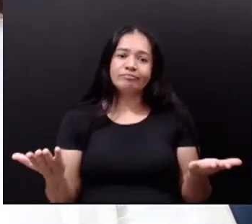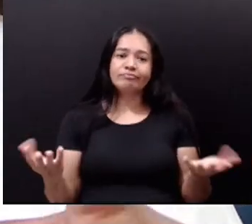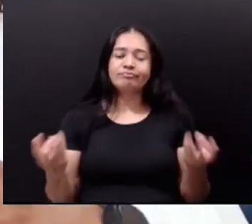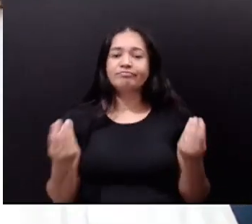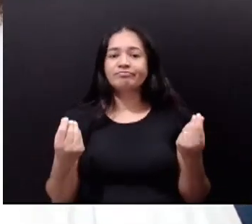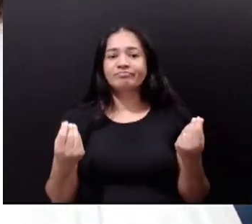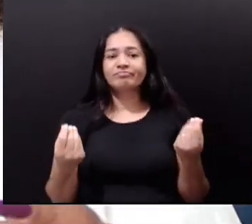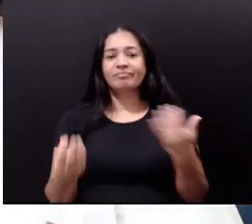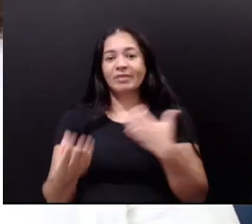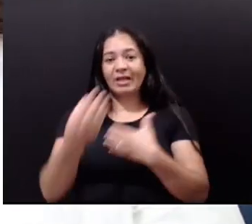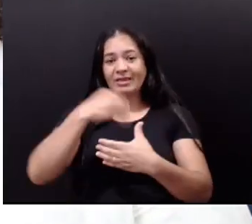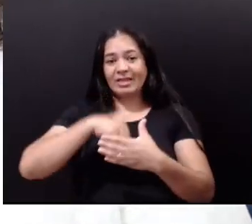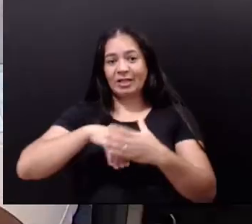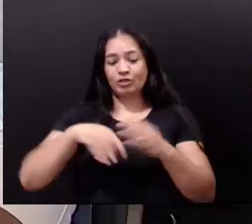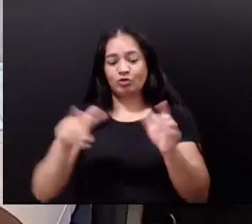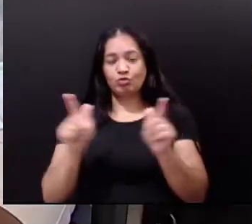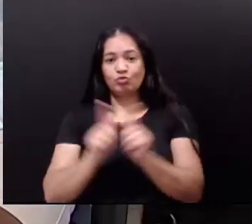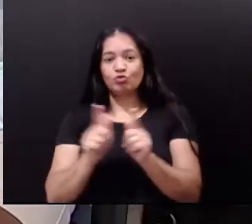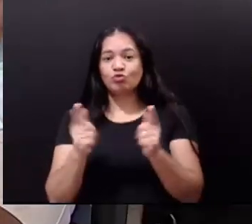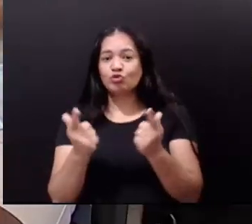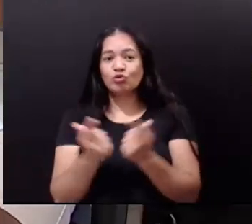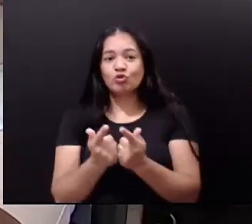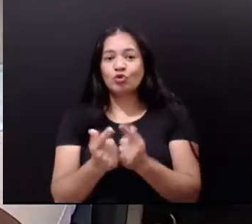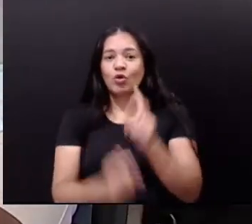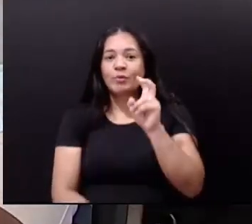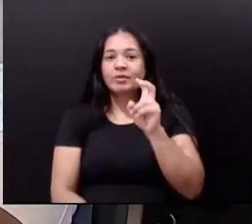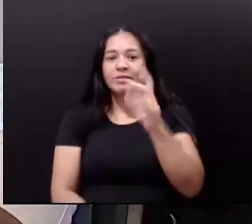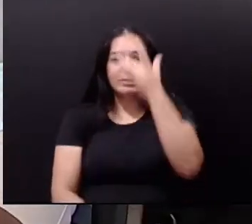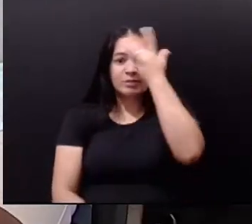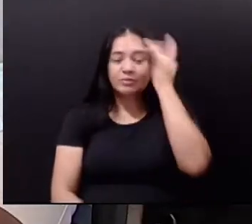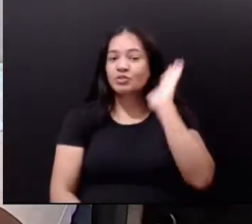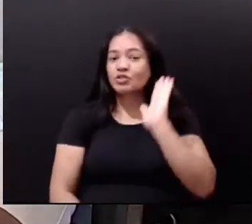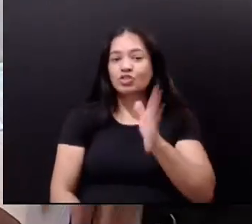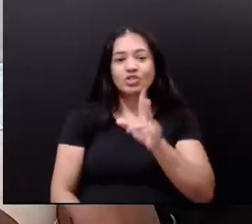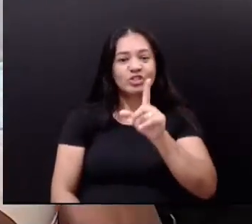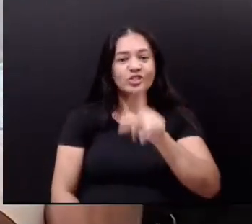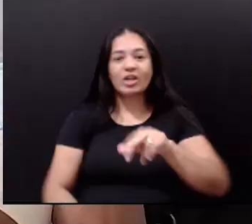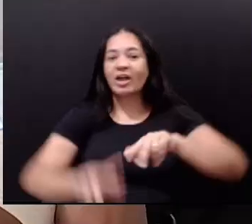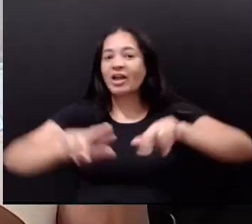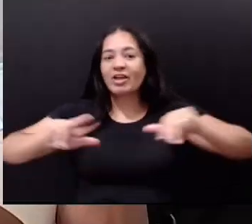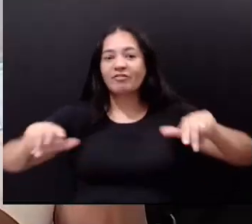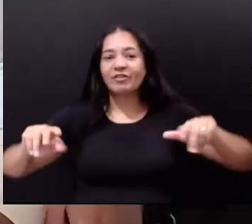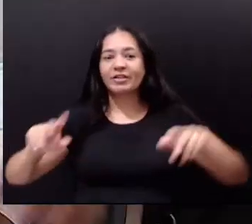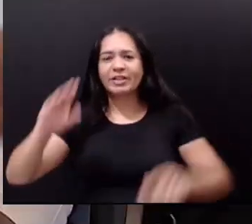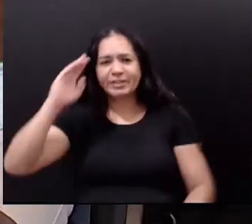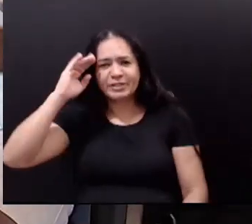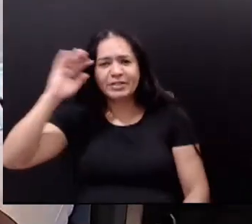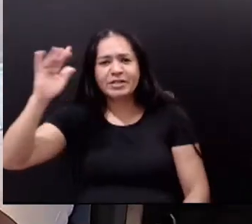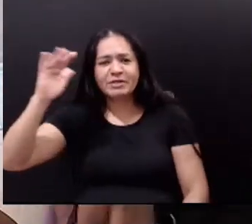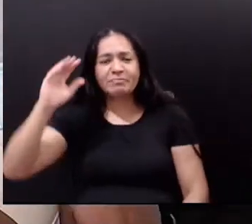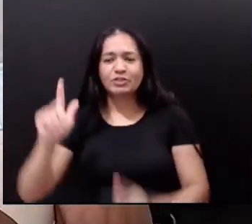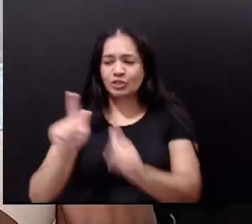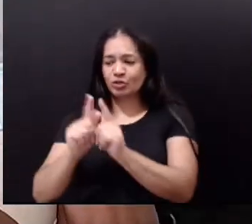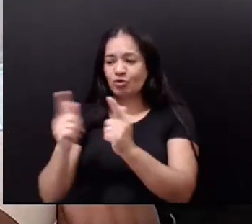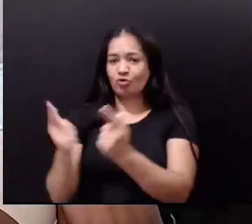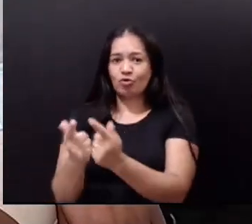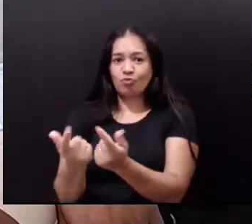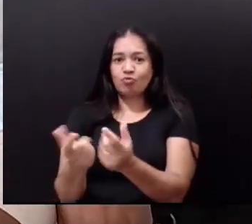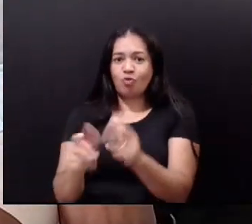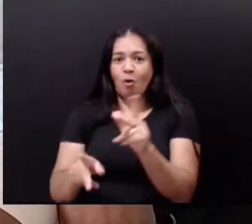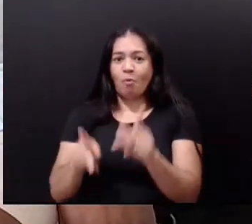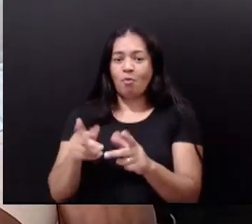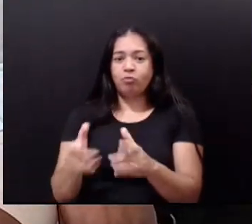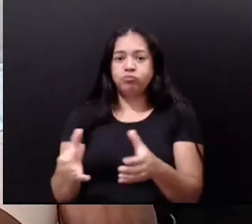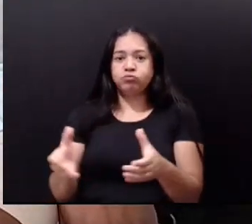próprio grupo mesmo, de um grupo de 5 pessoas já é diverso. Imagina num grupo aqui grande, assim, uma população grande que a gente atende